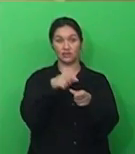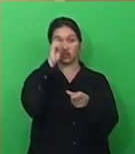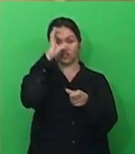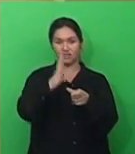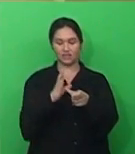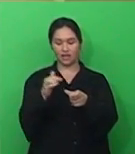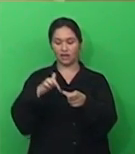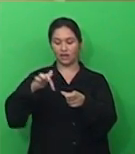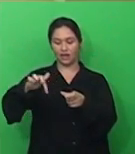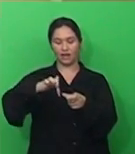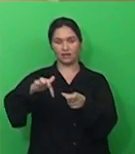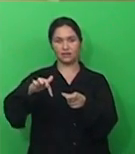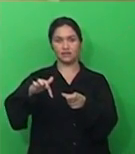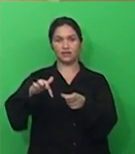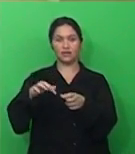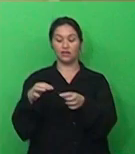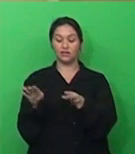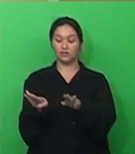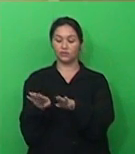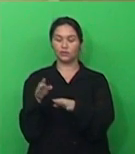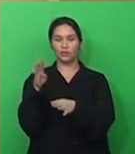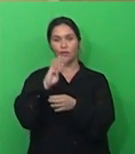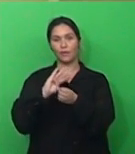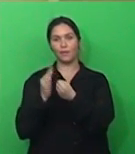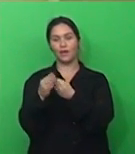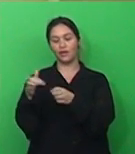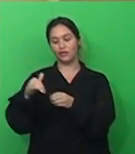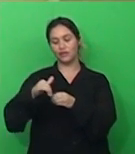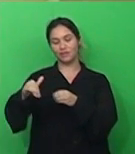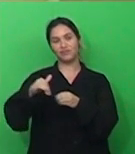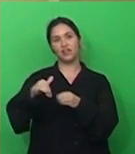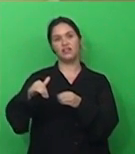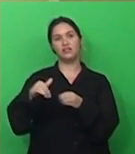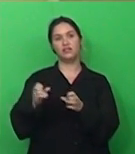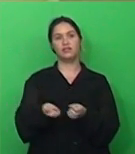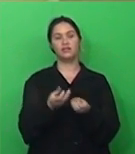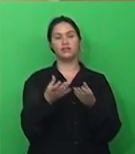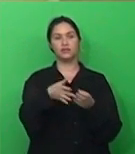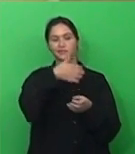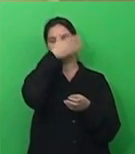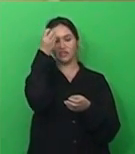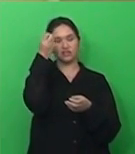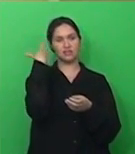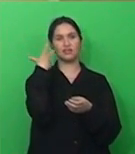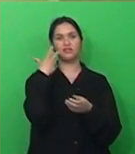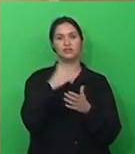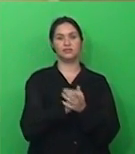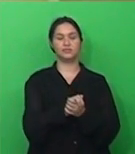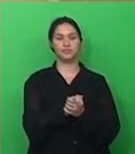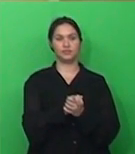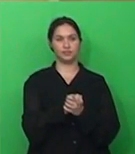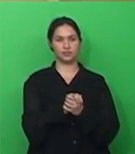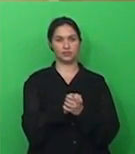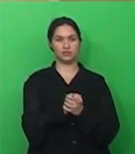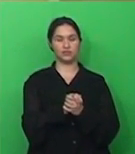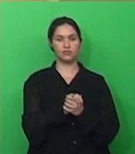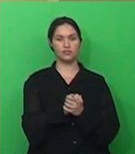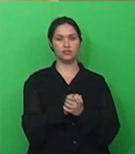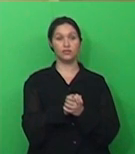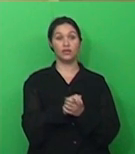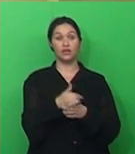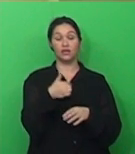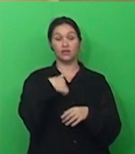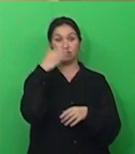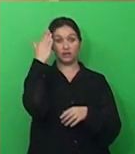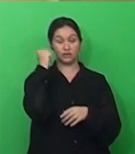lá realmente sempre foi lutado. Moacir, aqui eu acompanhei durante todo o mandato do Moacir, e todo o